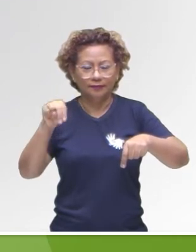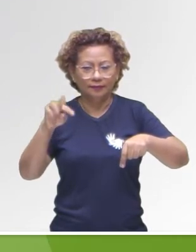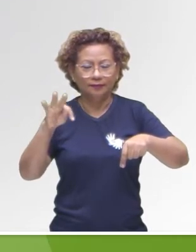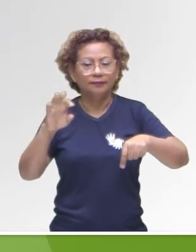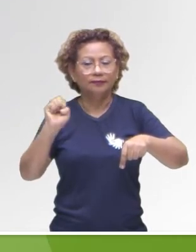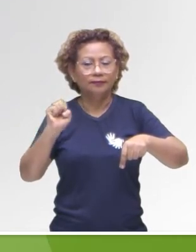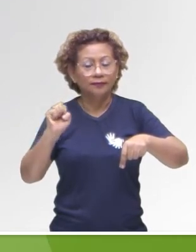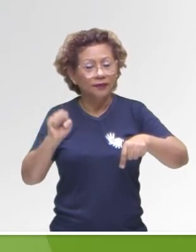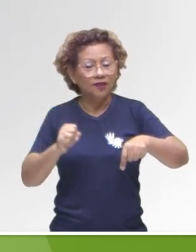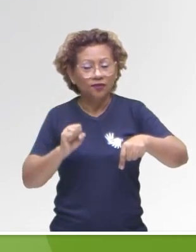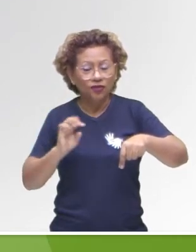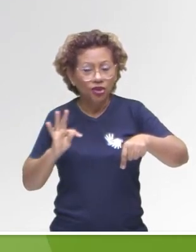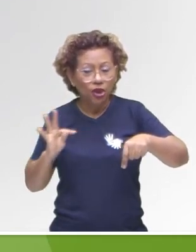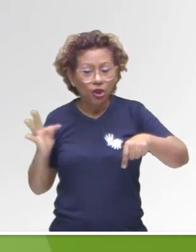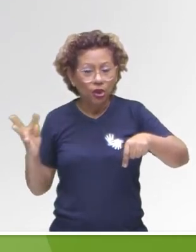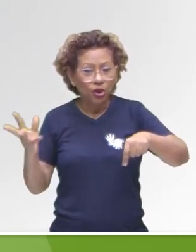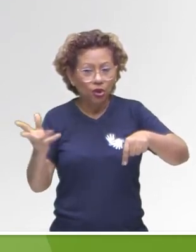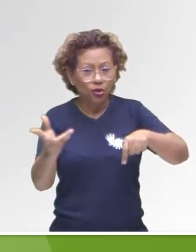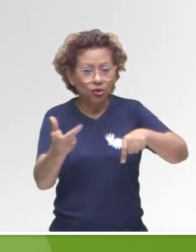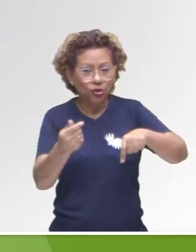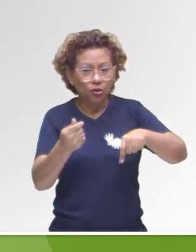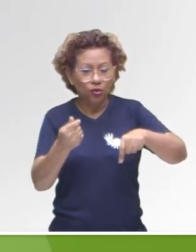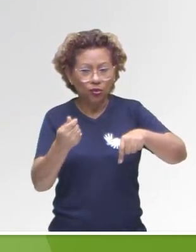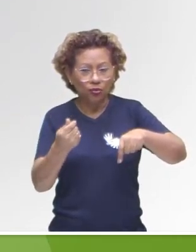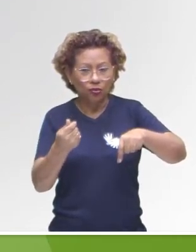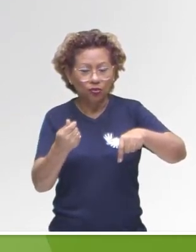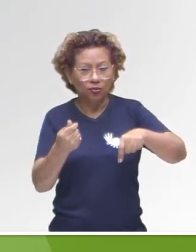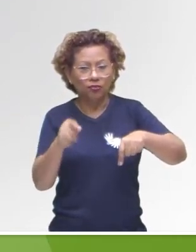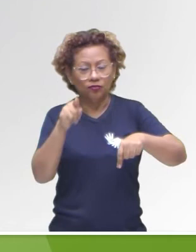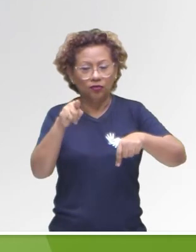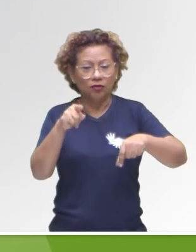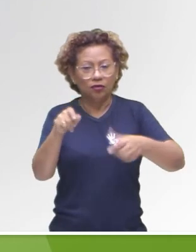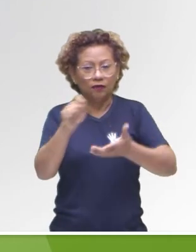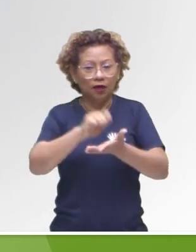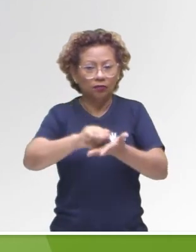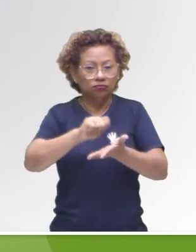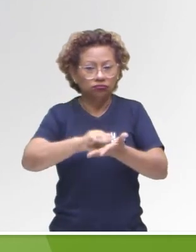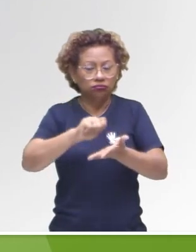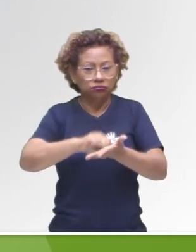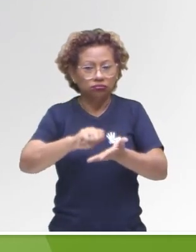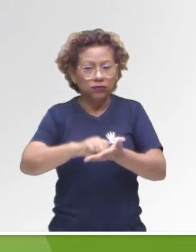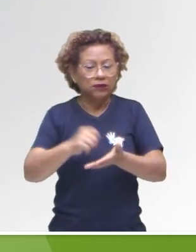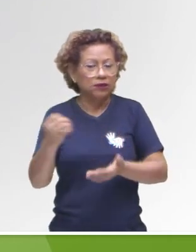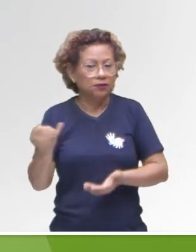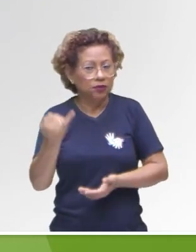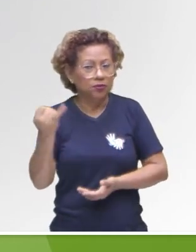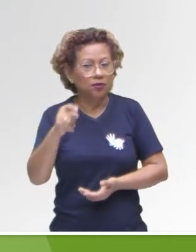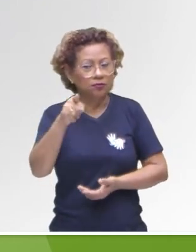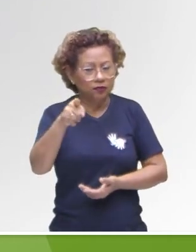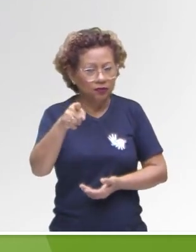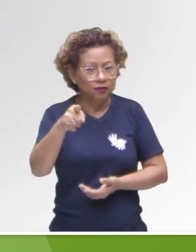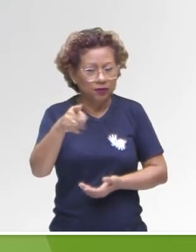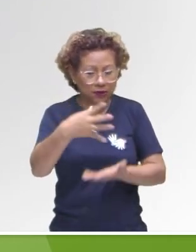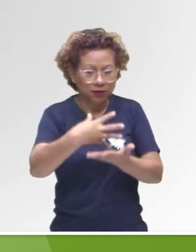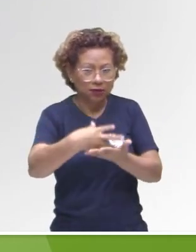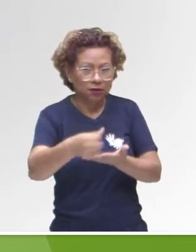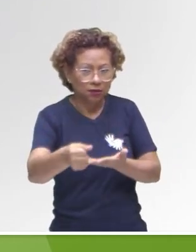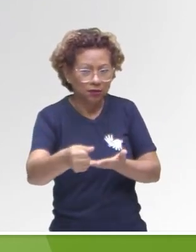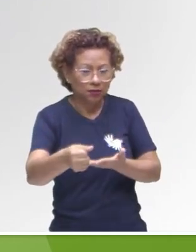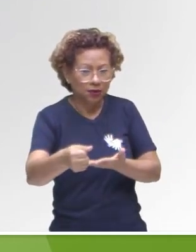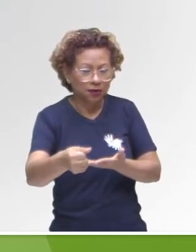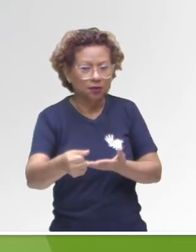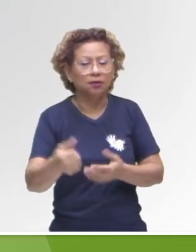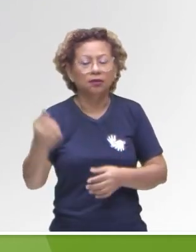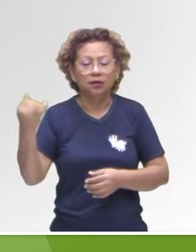do circuito. Então, você anota essa expressão porque ela é muito importante, que é